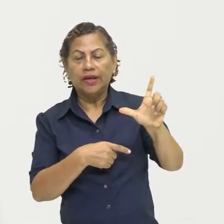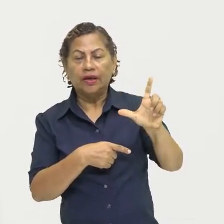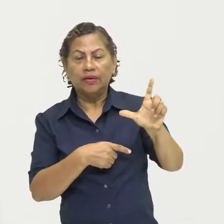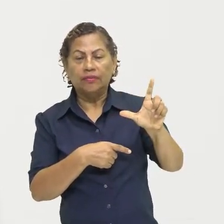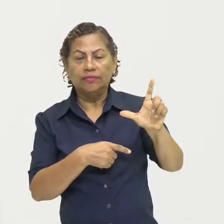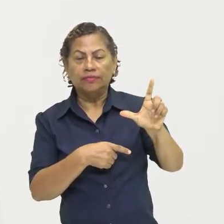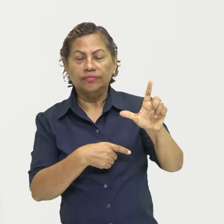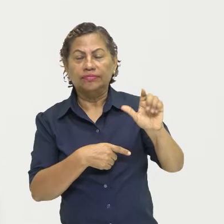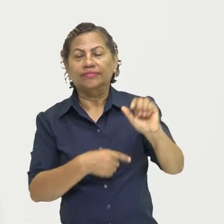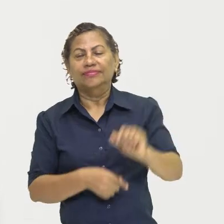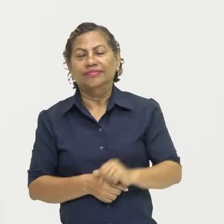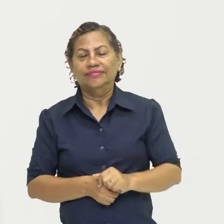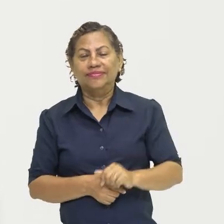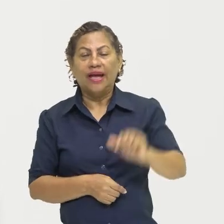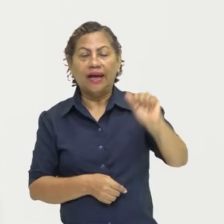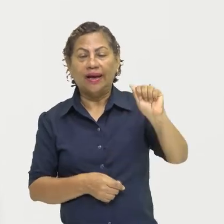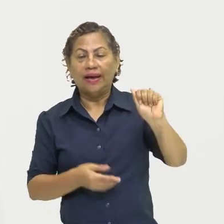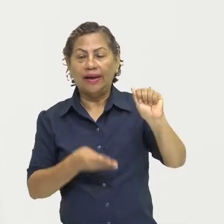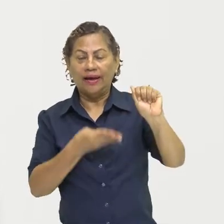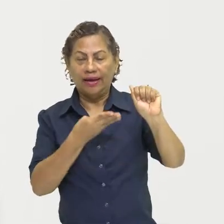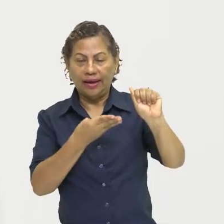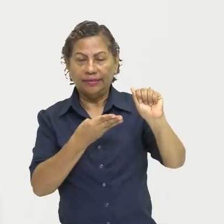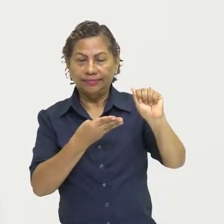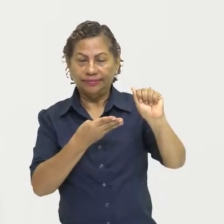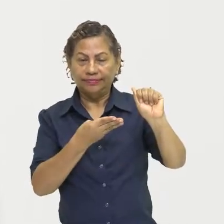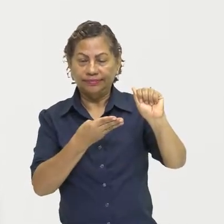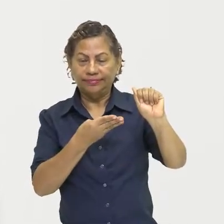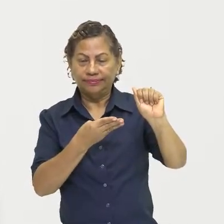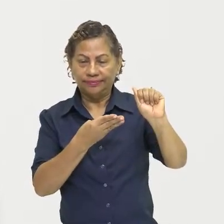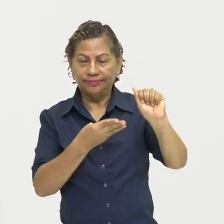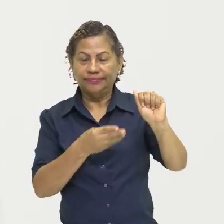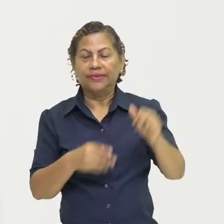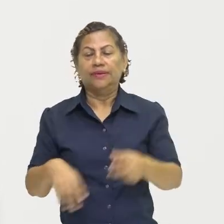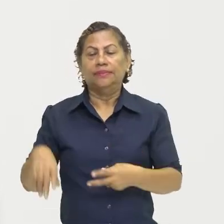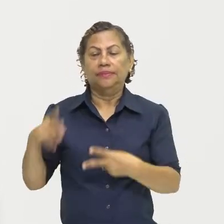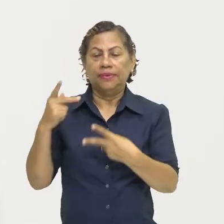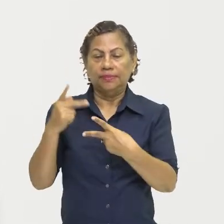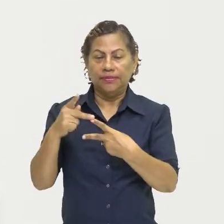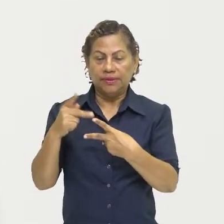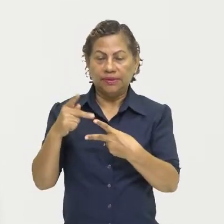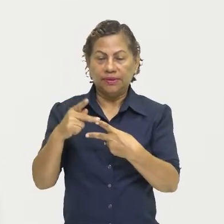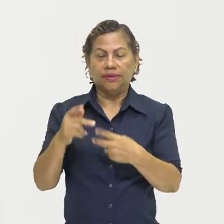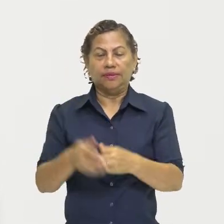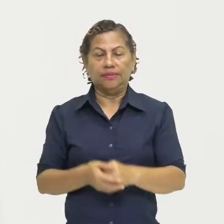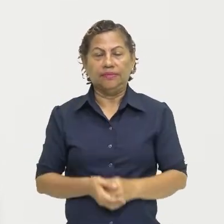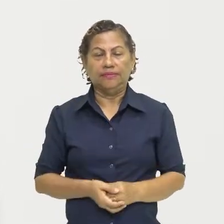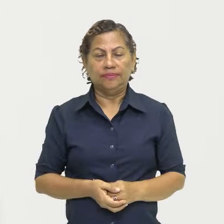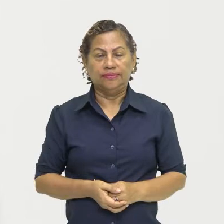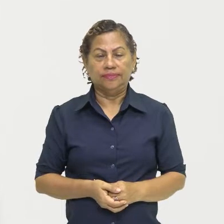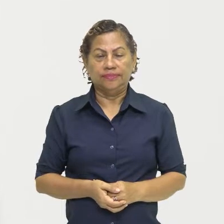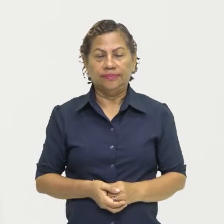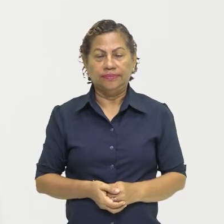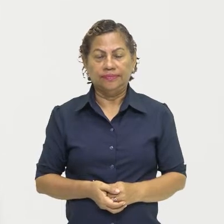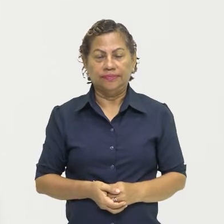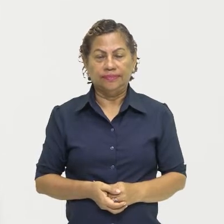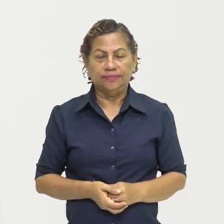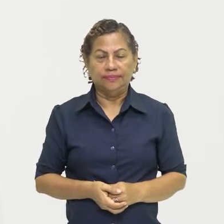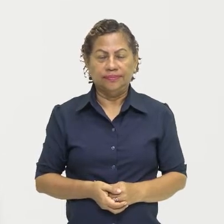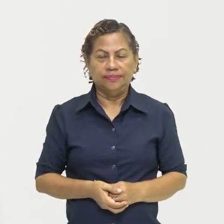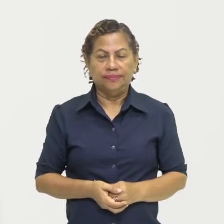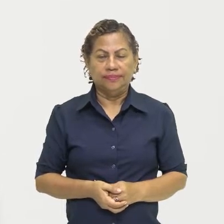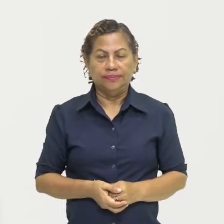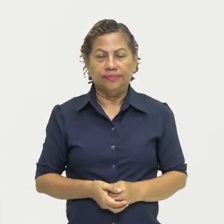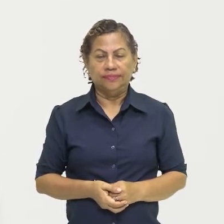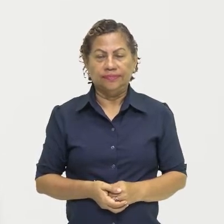todos. Então, está aqui a preposição, né, que está sendo, o verbo, o substantivo